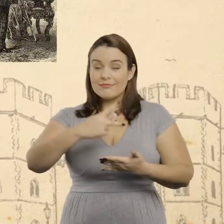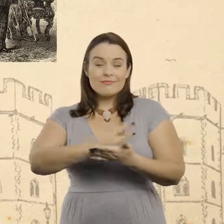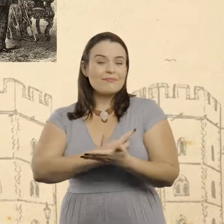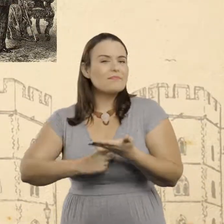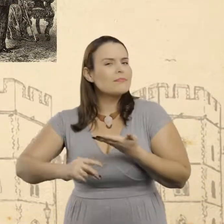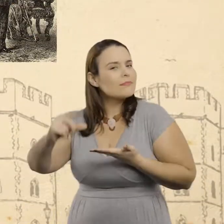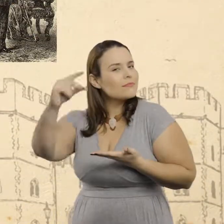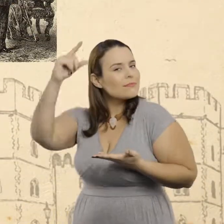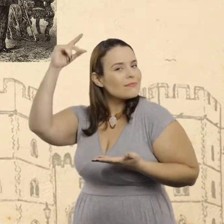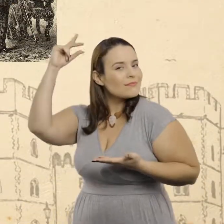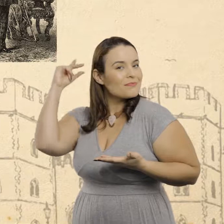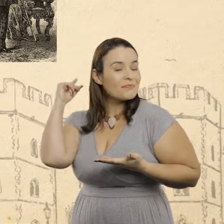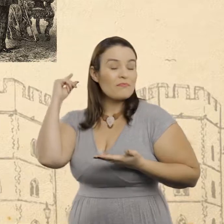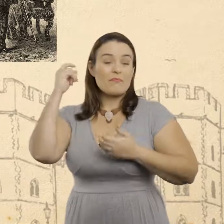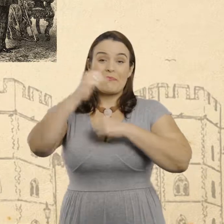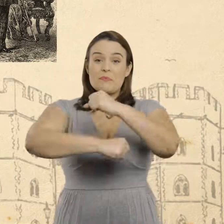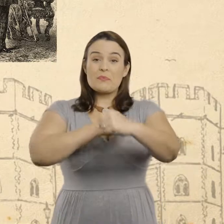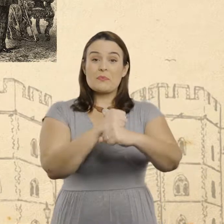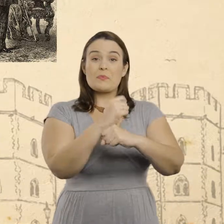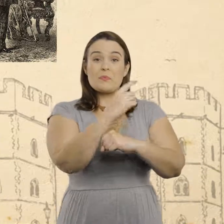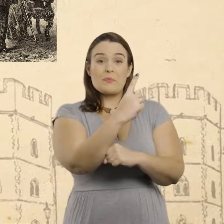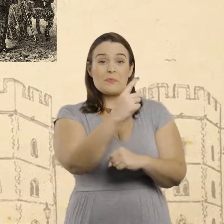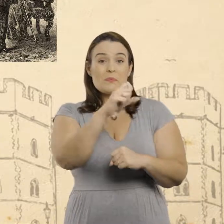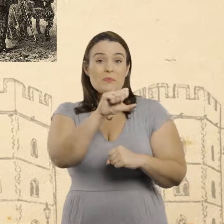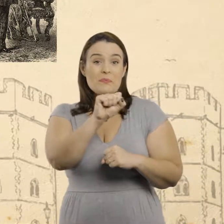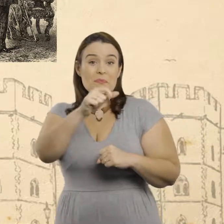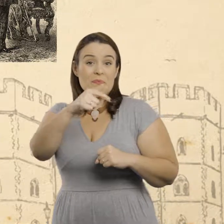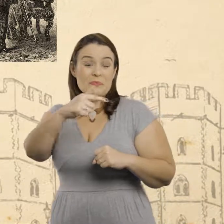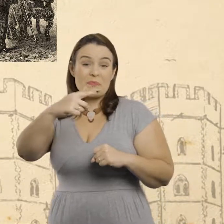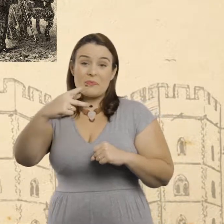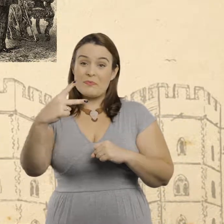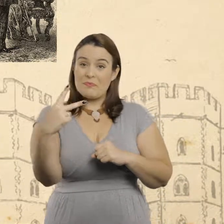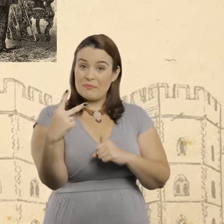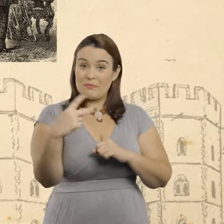Essa história aconteceu há muito tempo atrás. Era o ano de